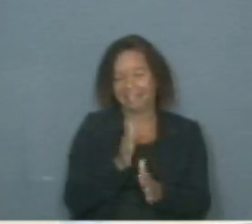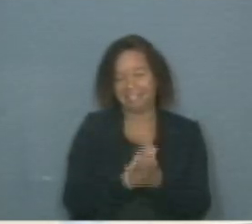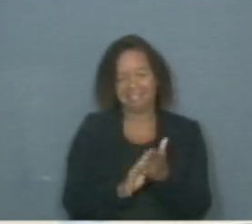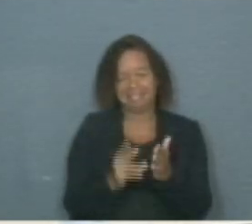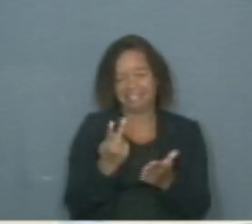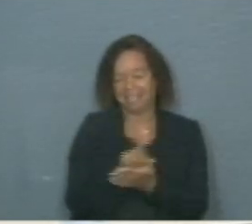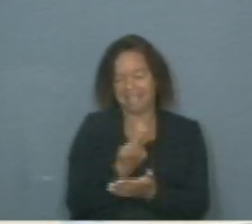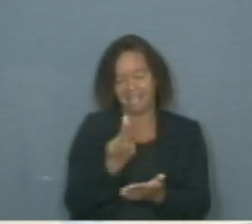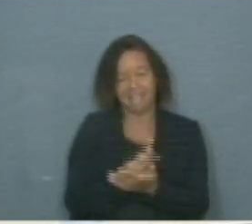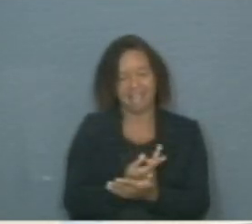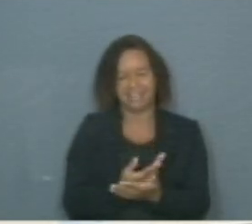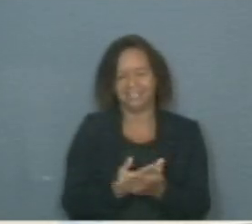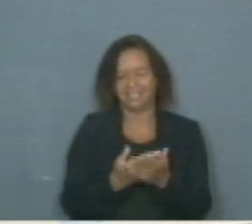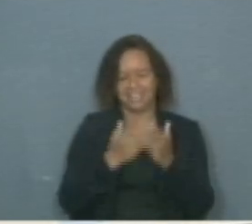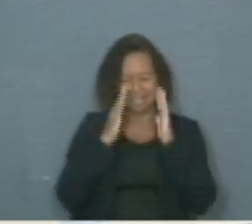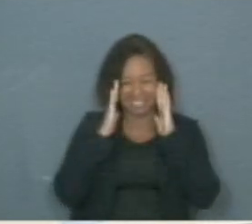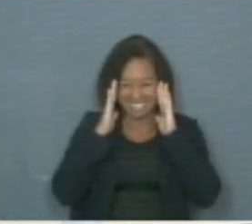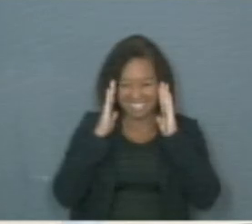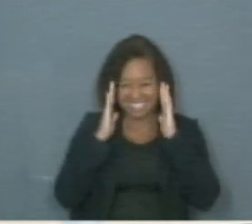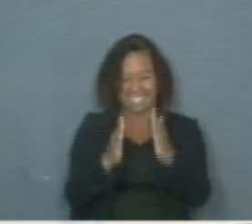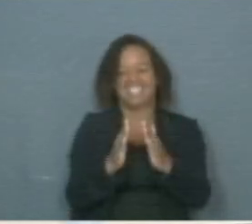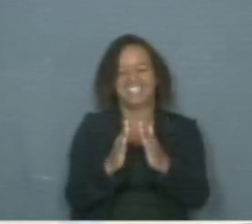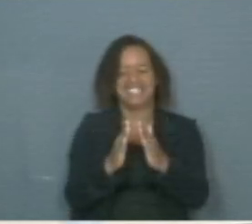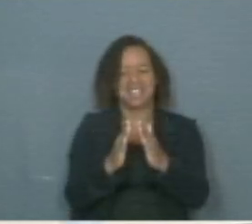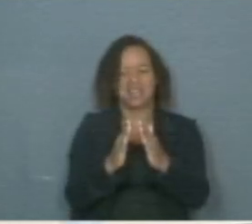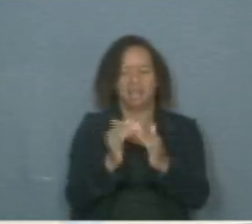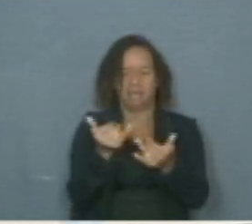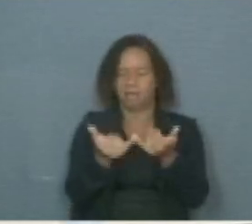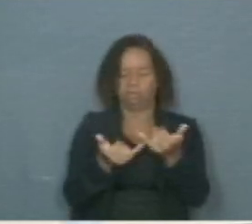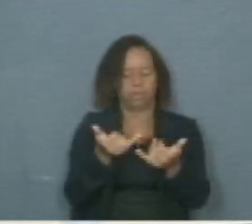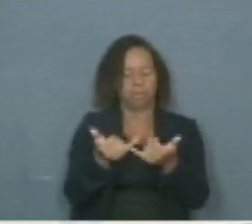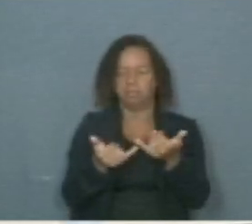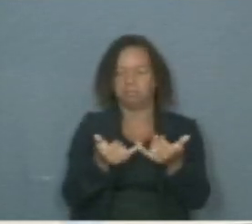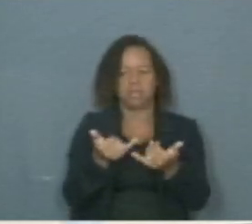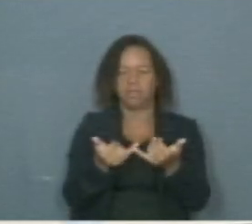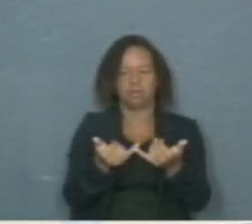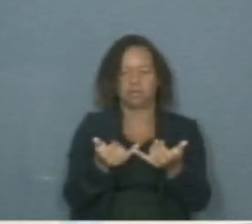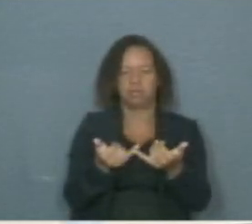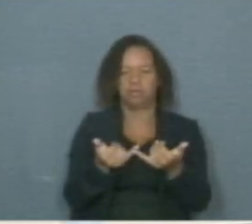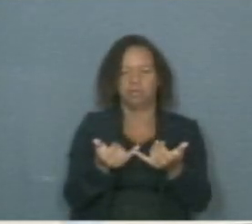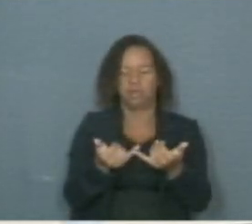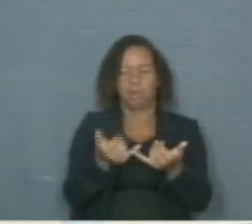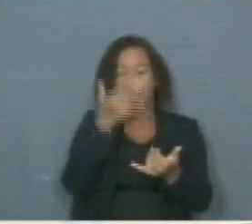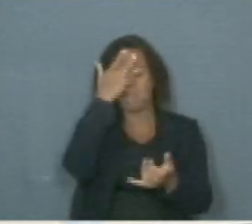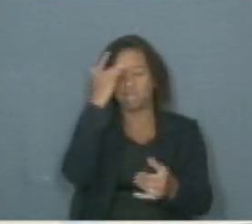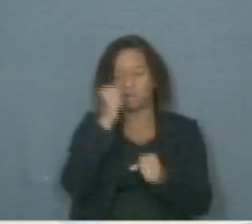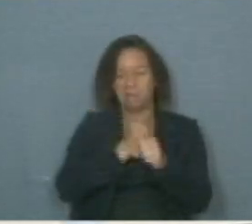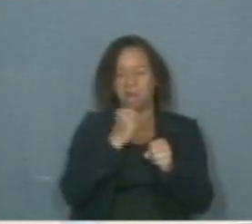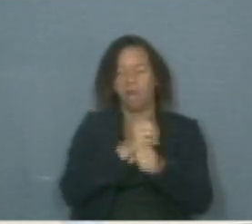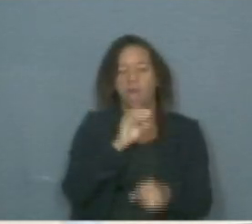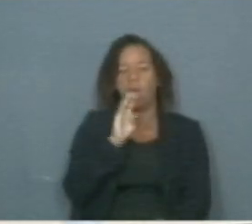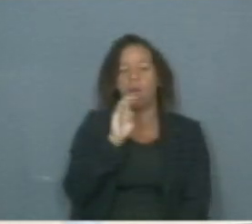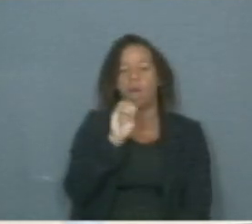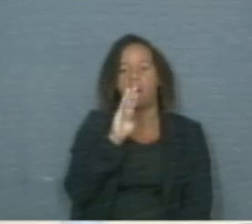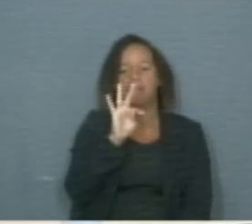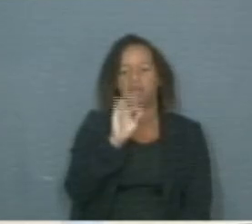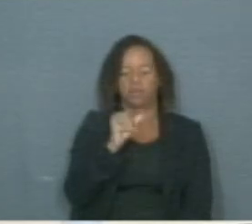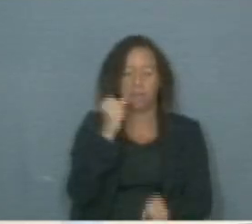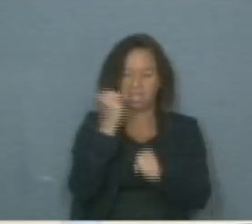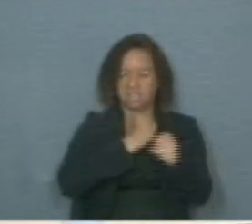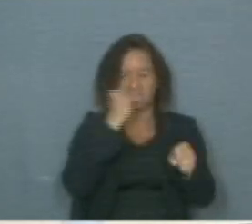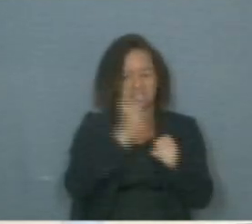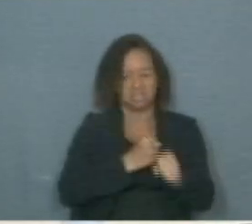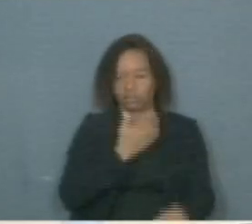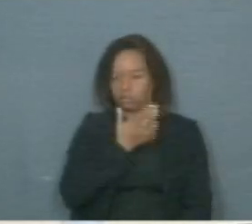A minha fala foi certeira e eu não brinco com óbitos, e eu não brinco com assassinatos, e